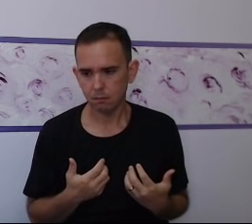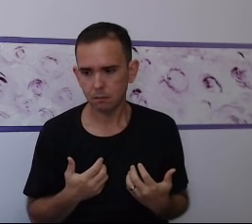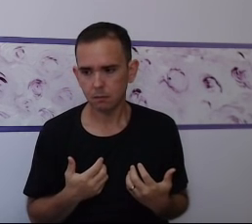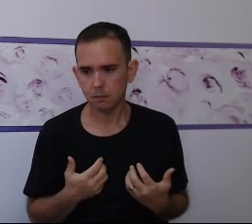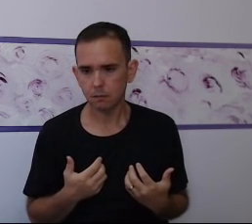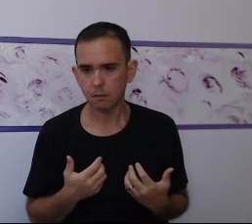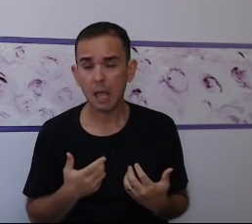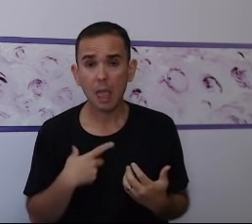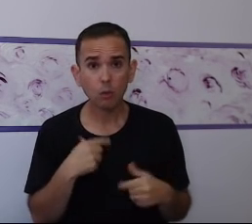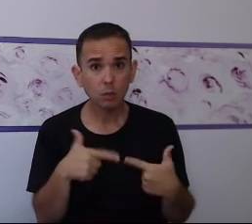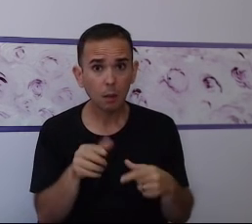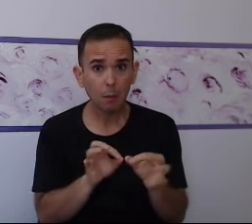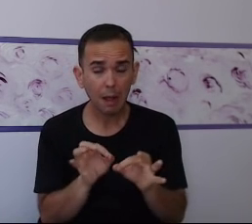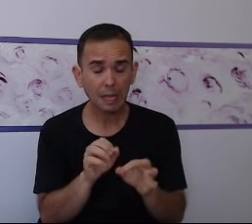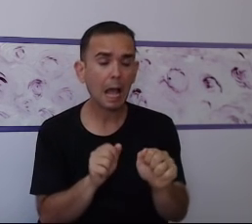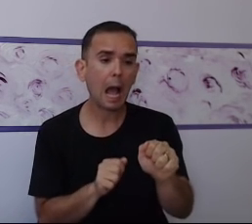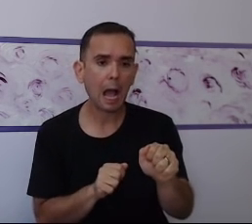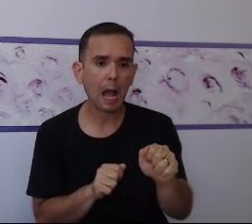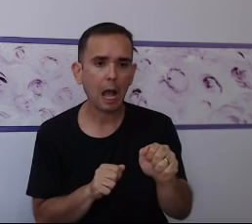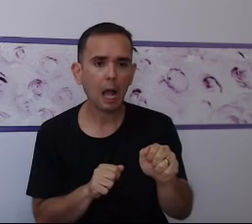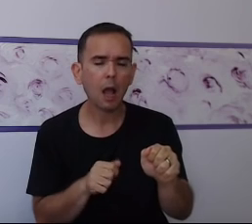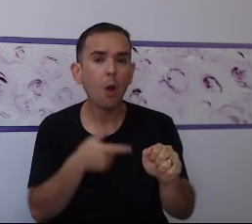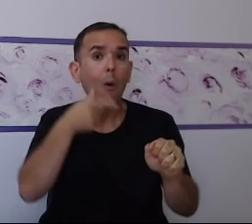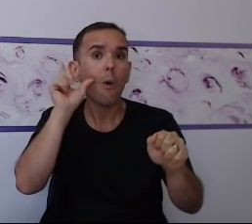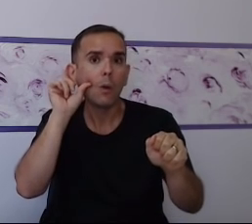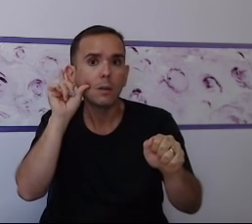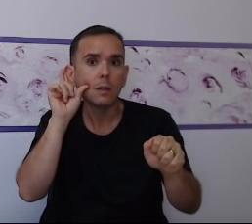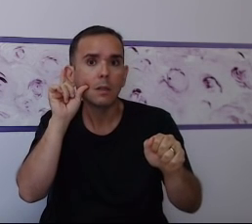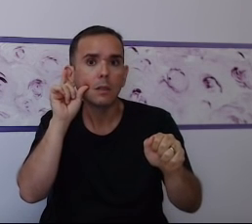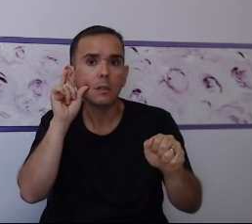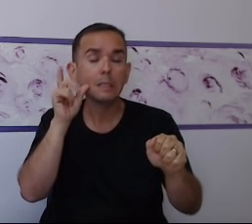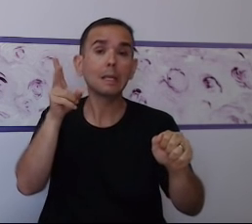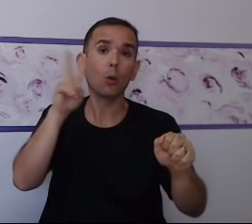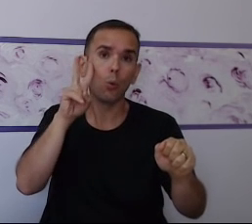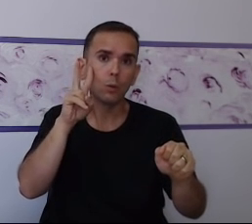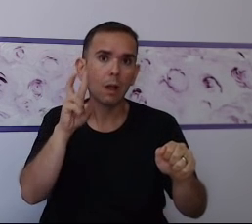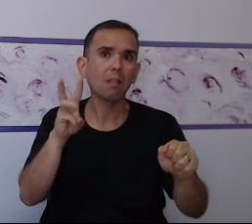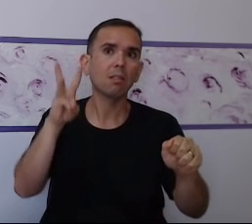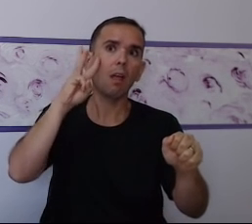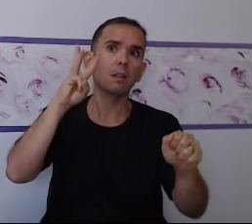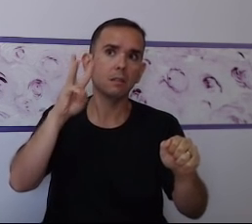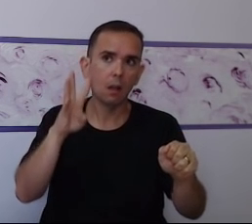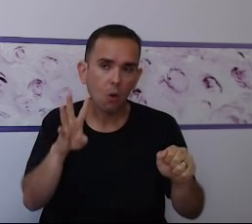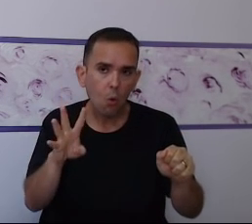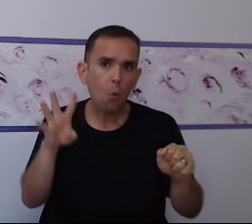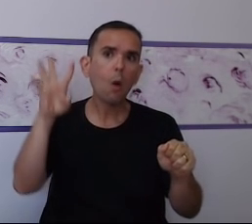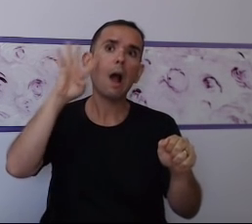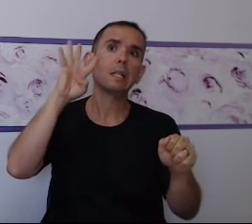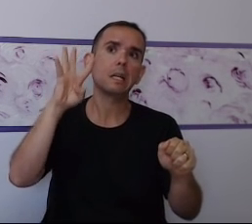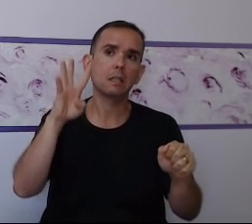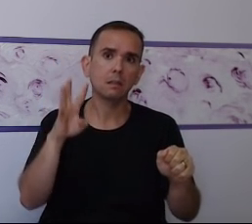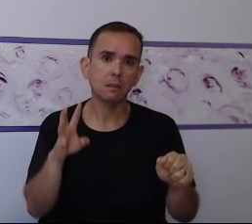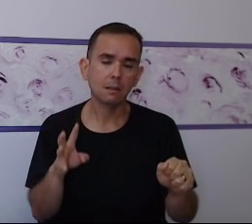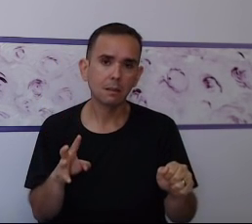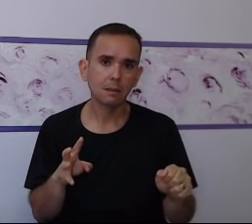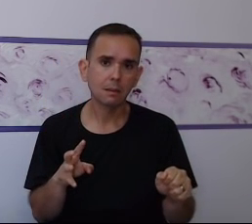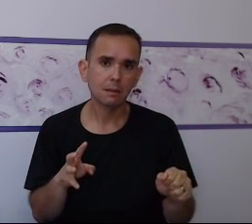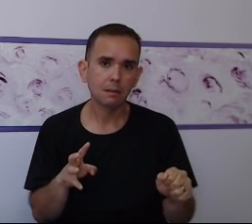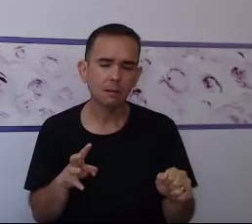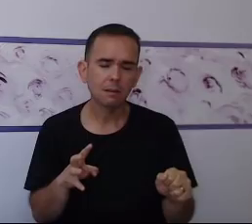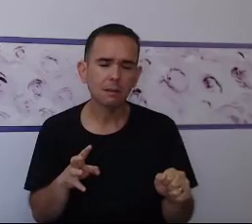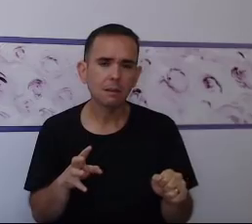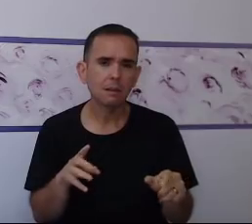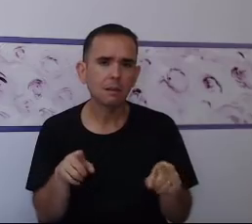Nossa, trabalhei o A. Meu Deus, trabalhei o A ontem, trabalhei o A segunda, trabalhei o A terça, trabalhei a quarta.